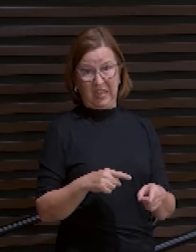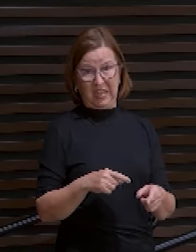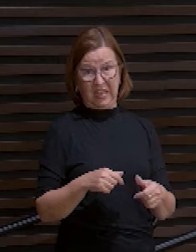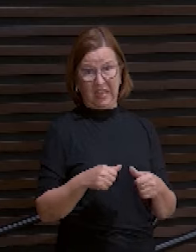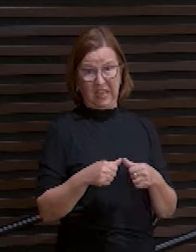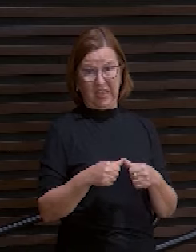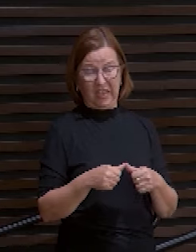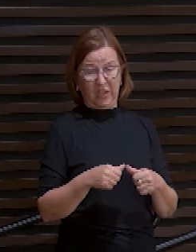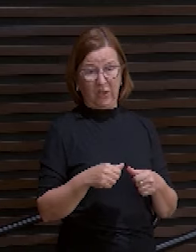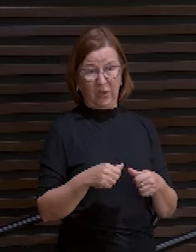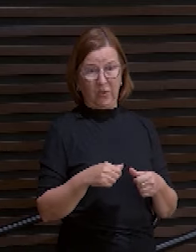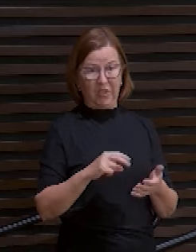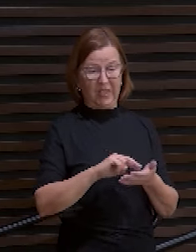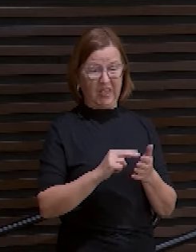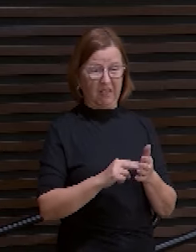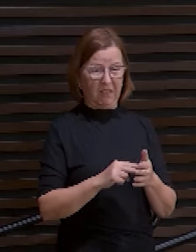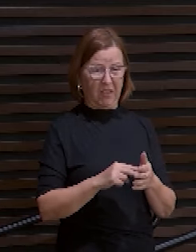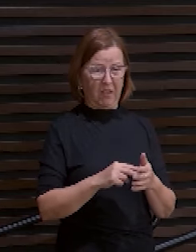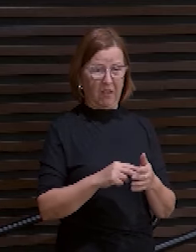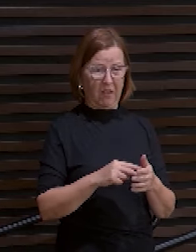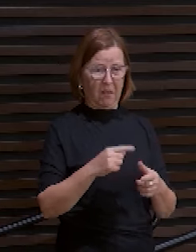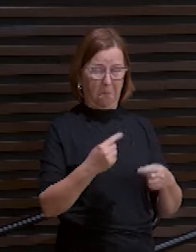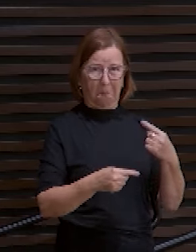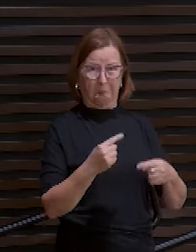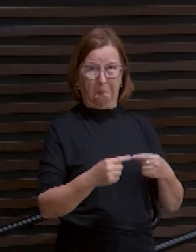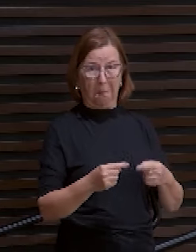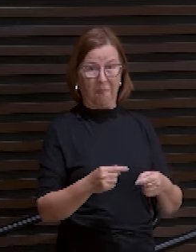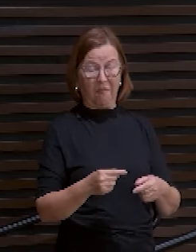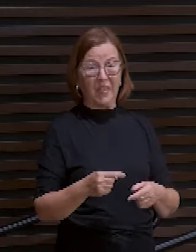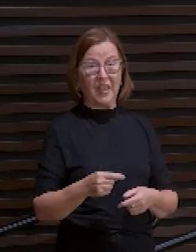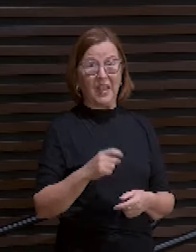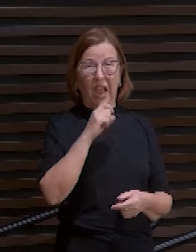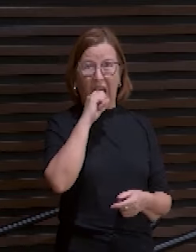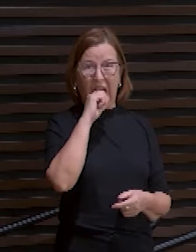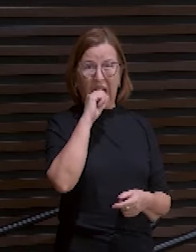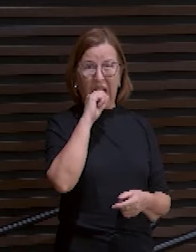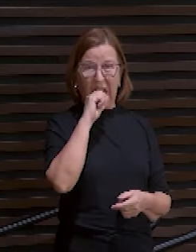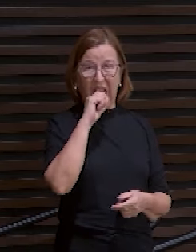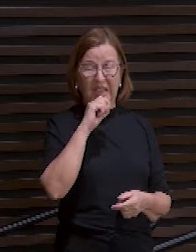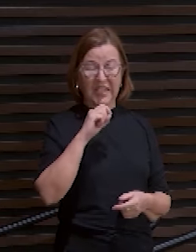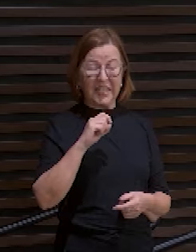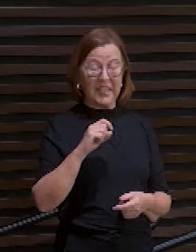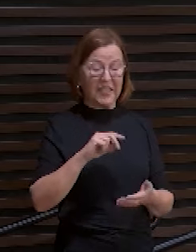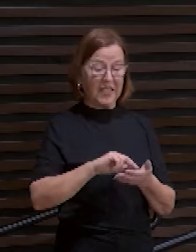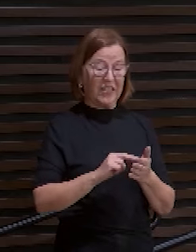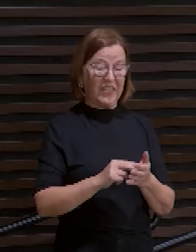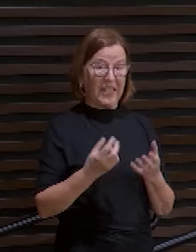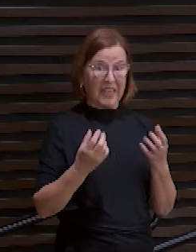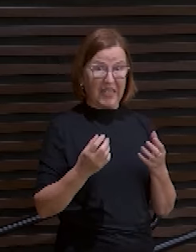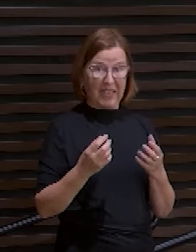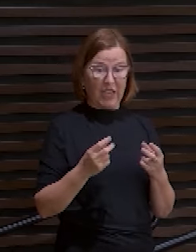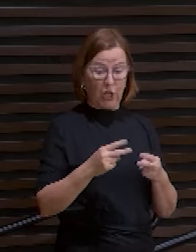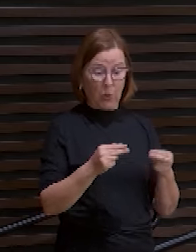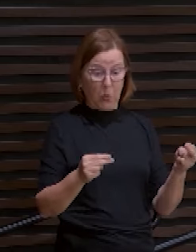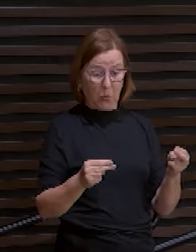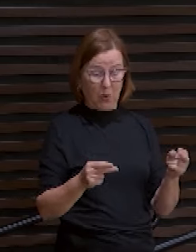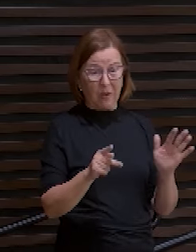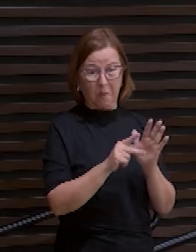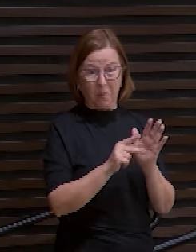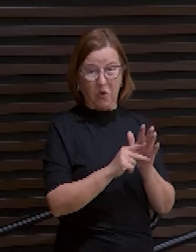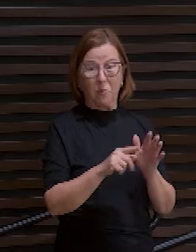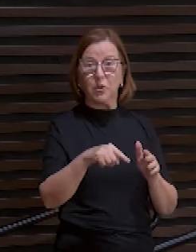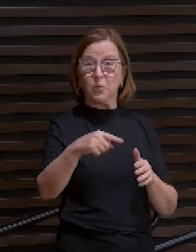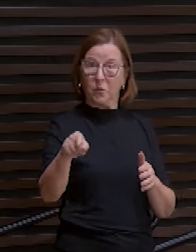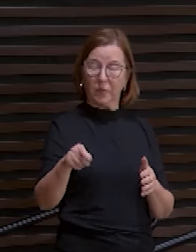competitividade enquanto a inveja significa querer algo que pertence a alguém assim Paulo está dizendo que